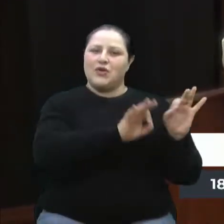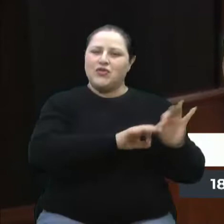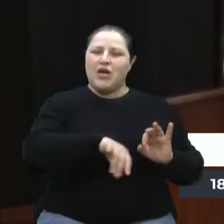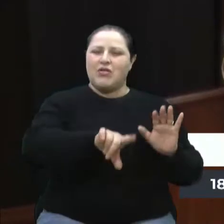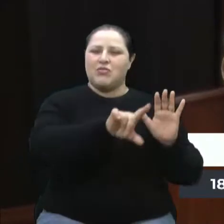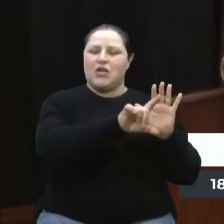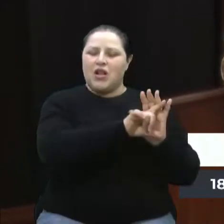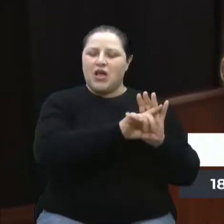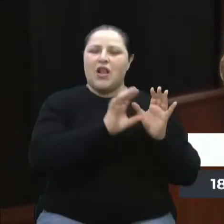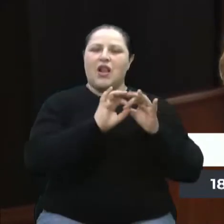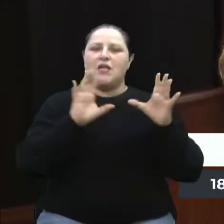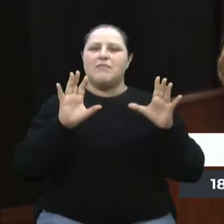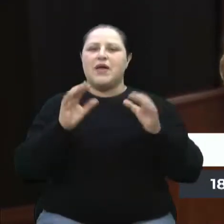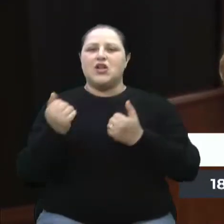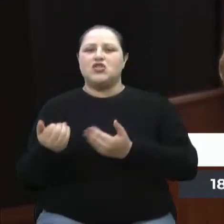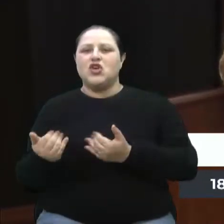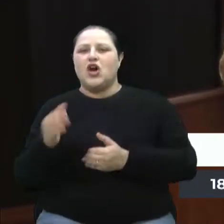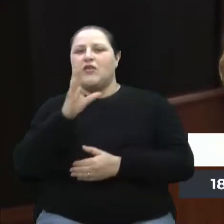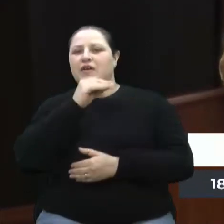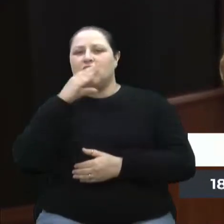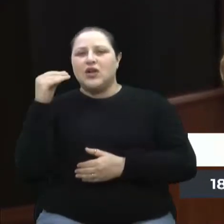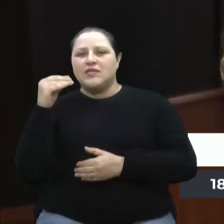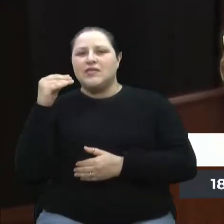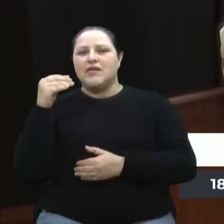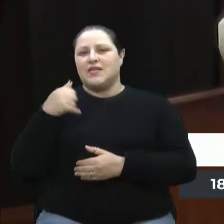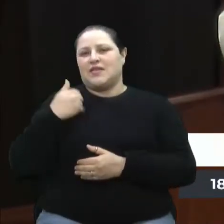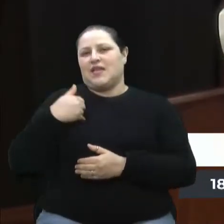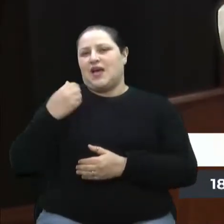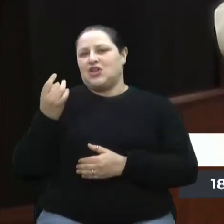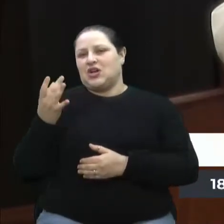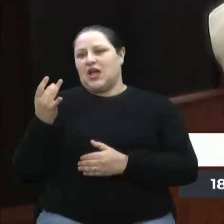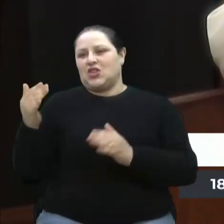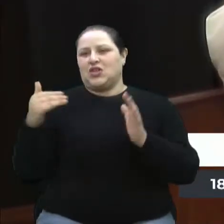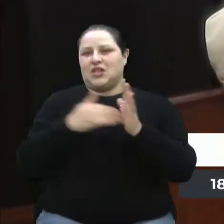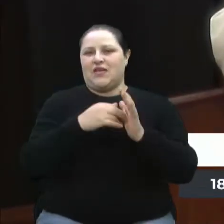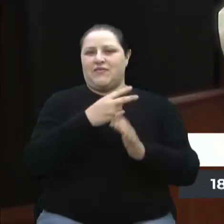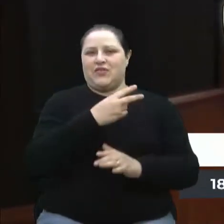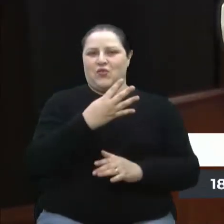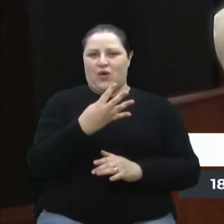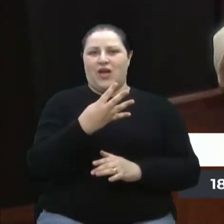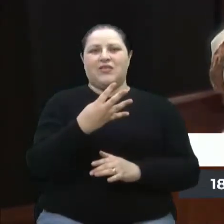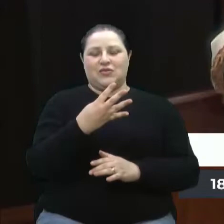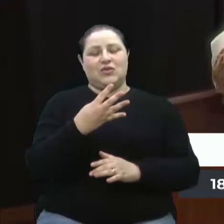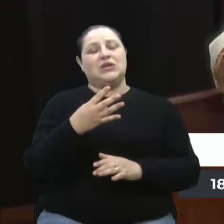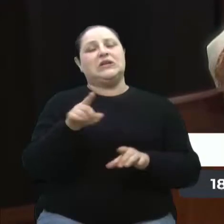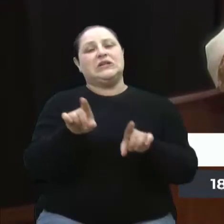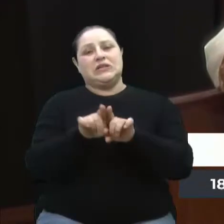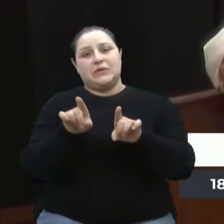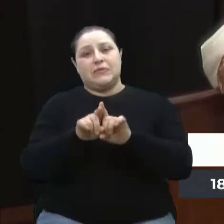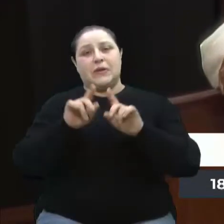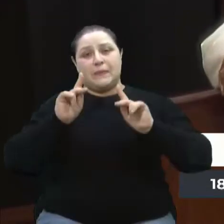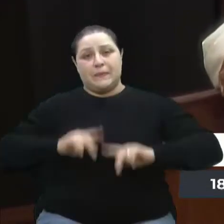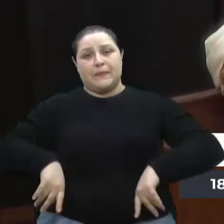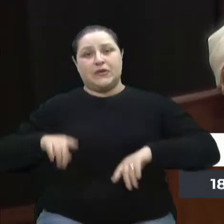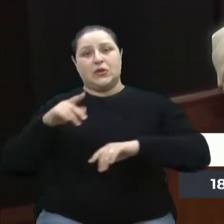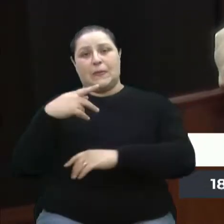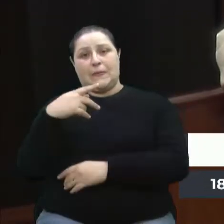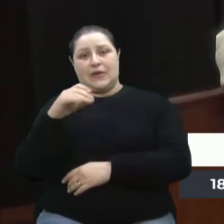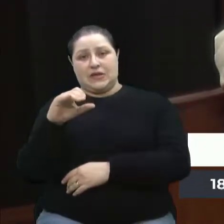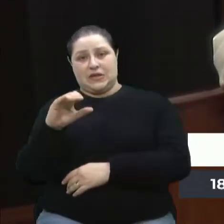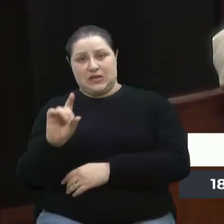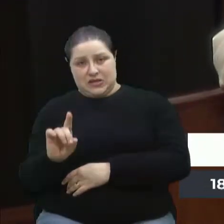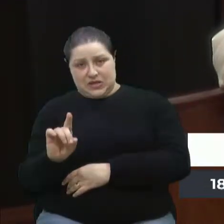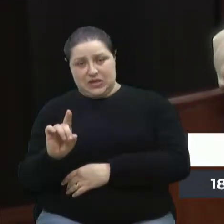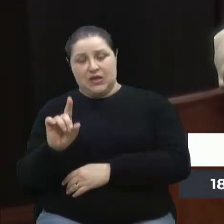adolescentes entre 14 e 24 anos, além de pessoas com deficiência,